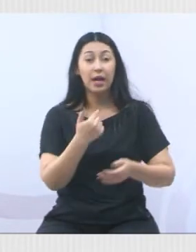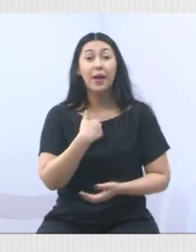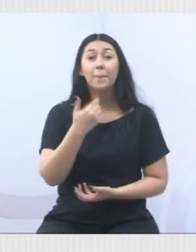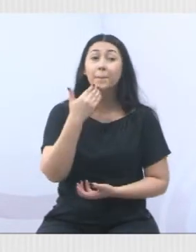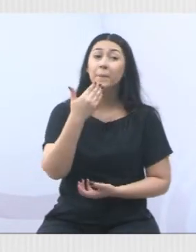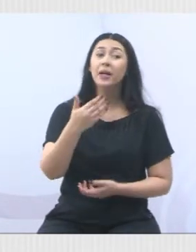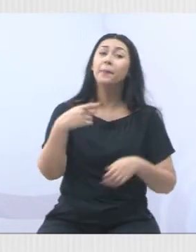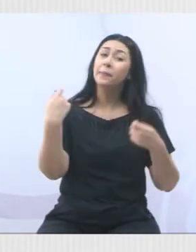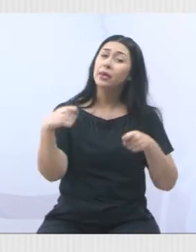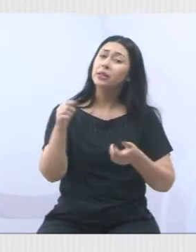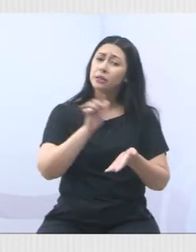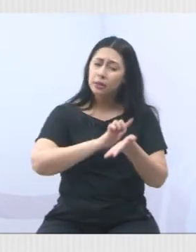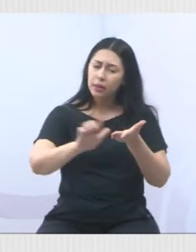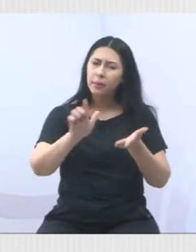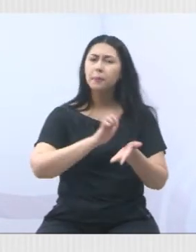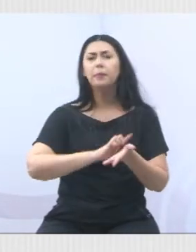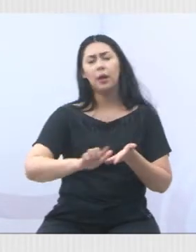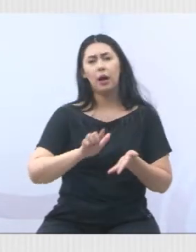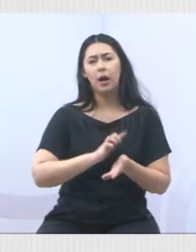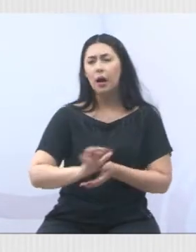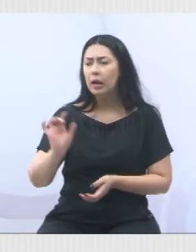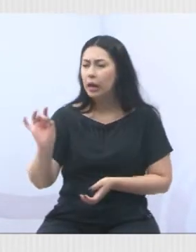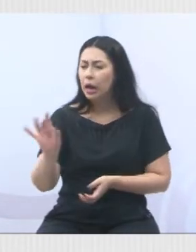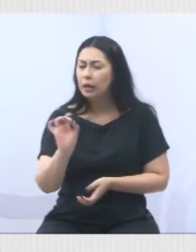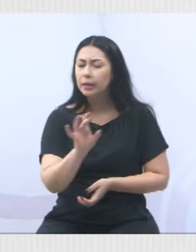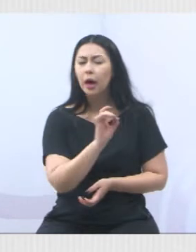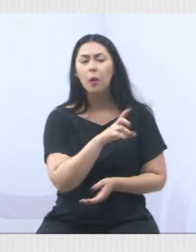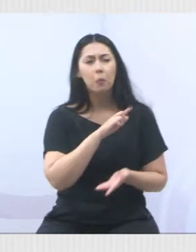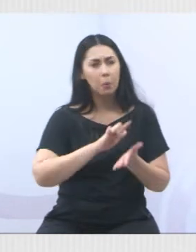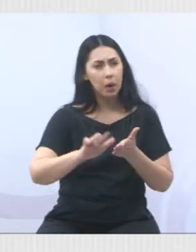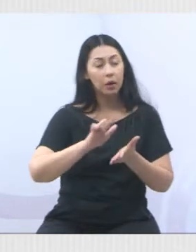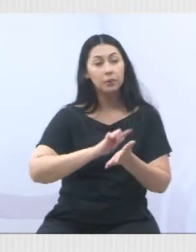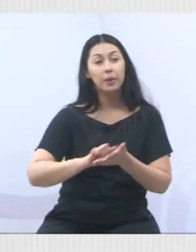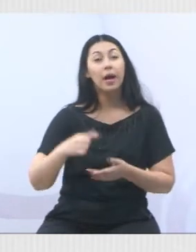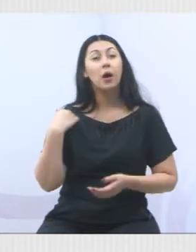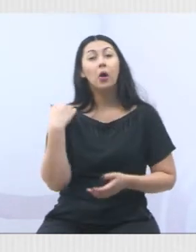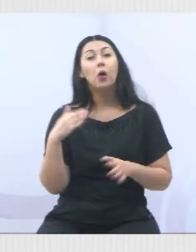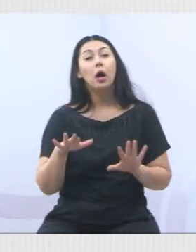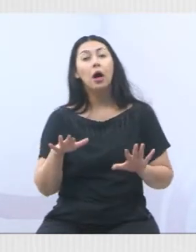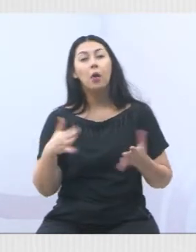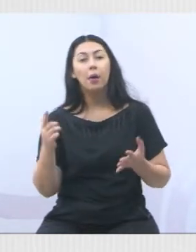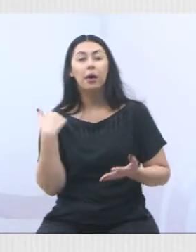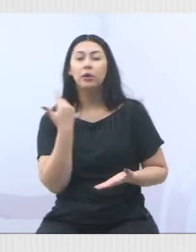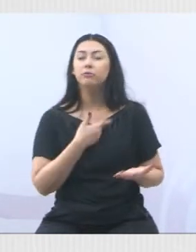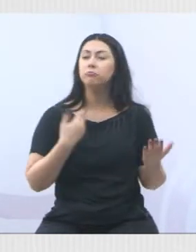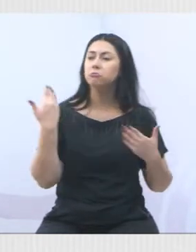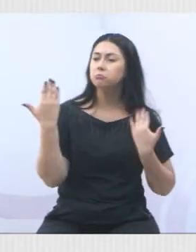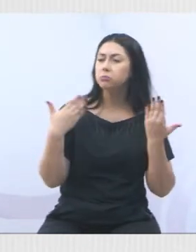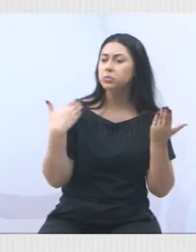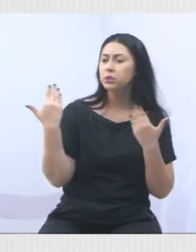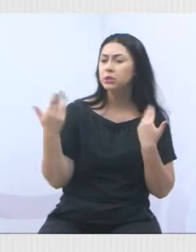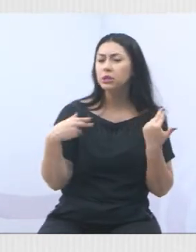pessoas limpem as suas calçadas. Andando por Jacareí, nós percebemos que muitas pessoas